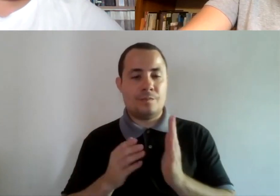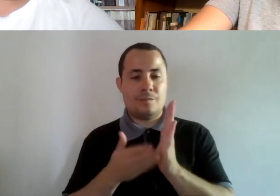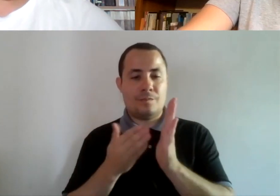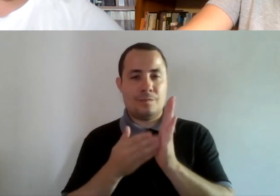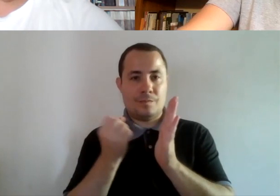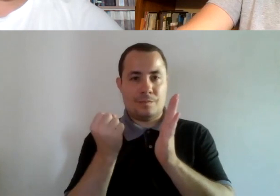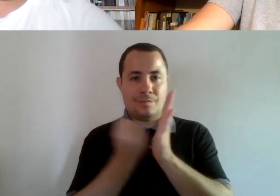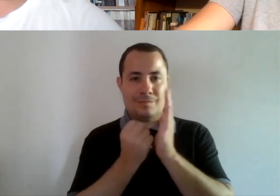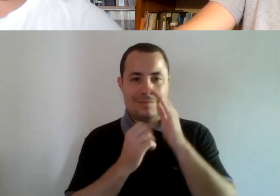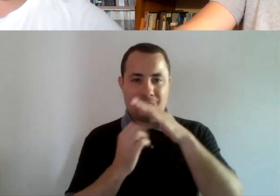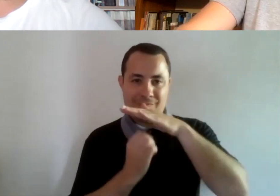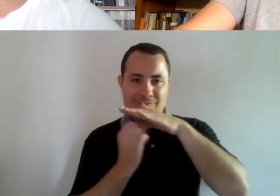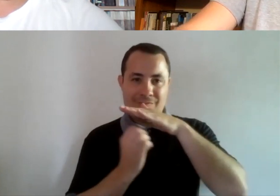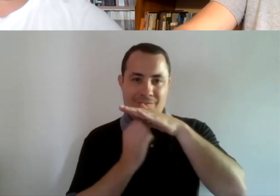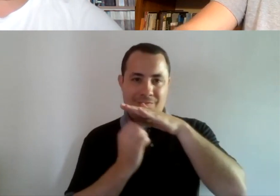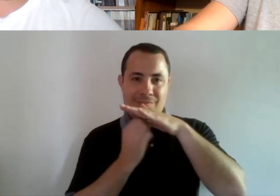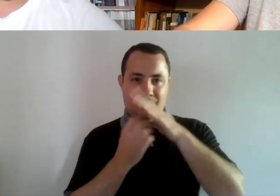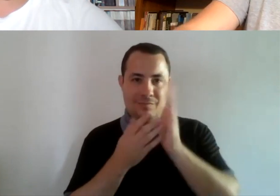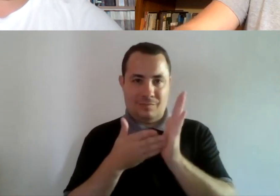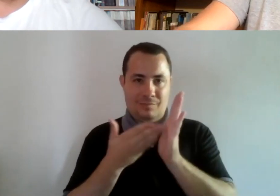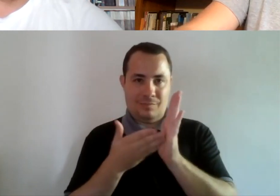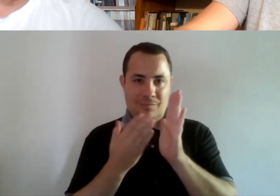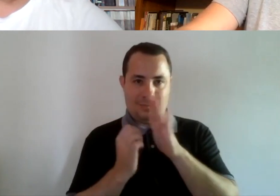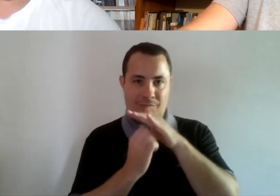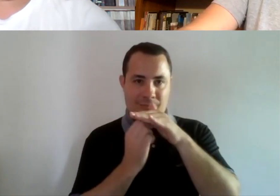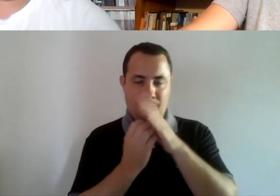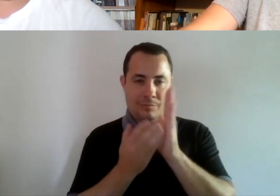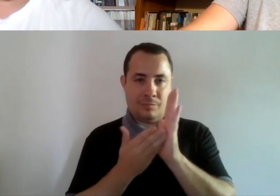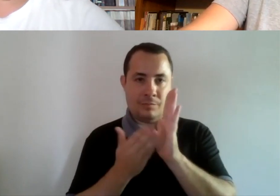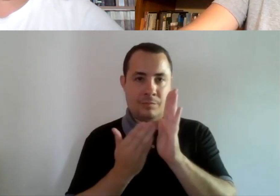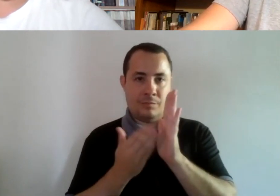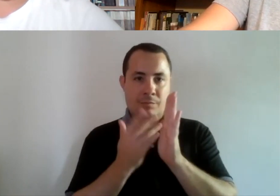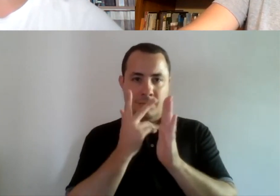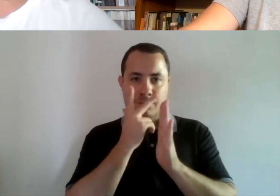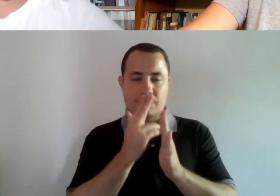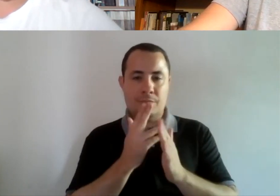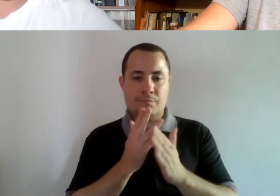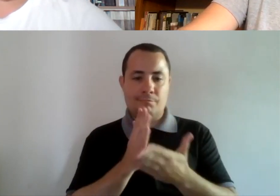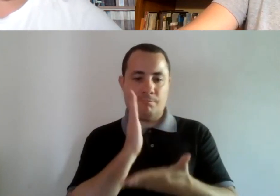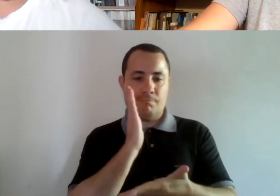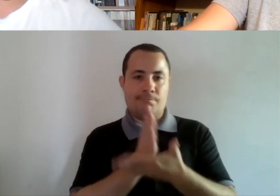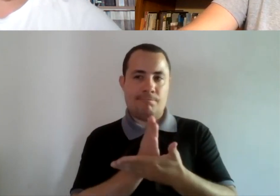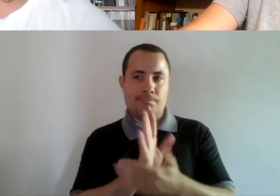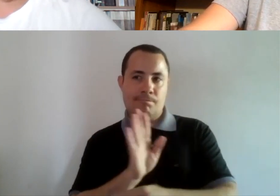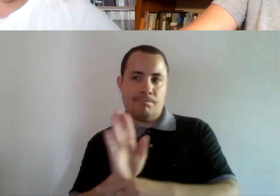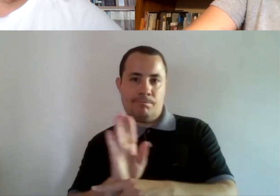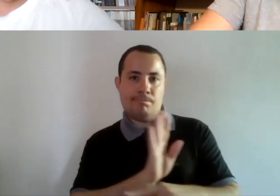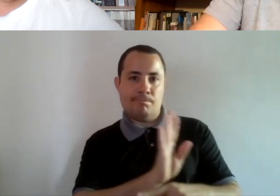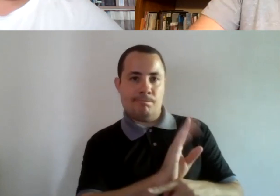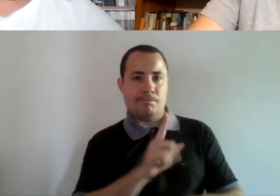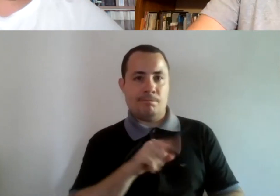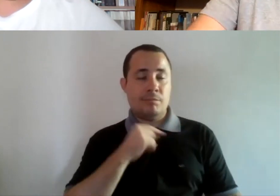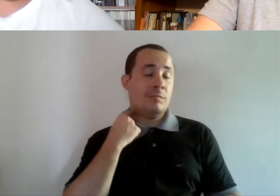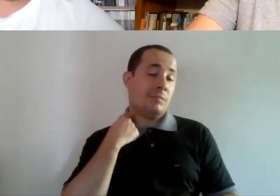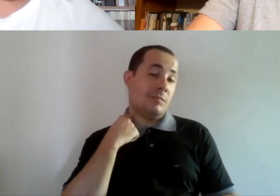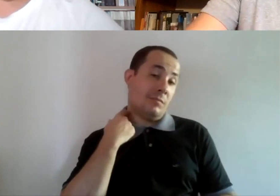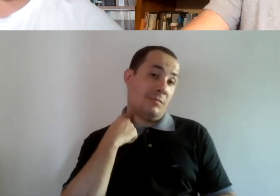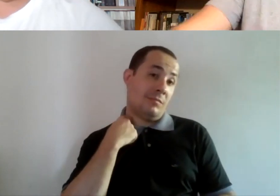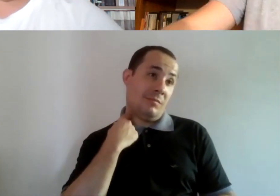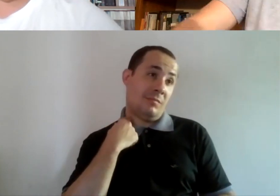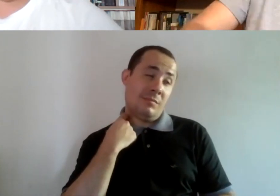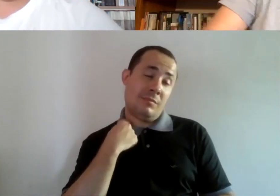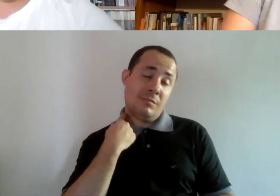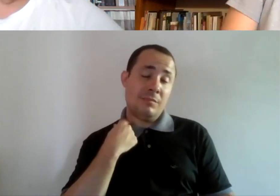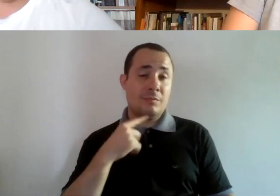em parte, porque é o que a gente falou aqui, você tem muitos perfis diferentes de editores, né? Uma coisa que eu aprendi